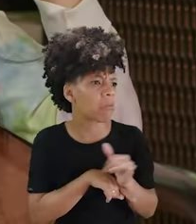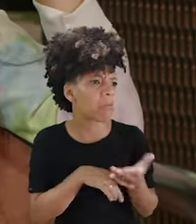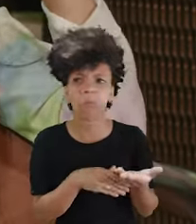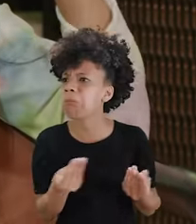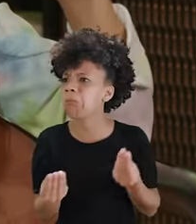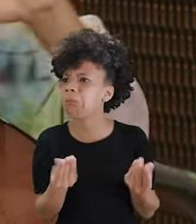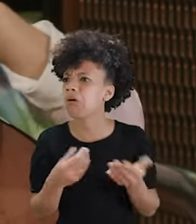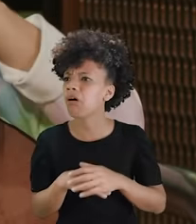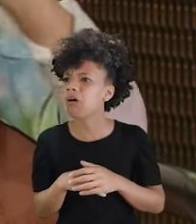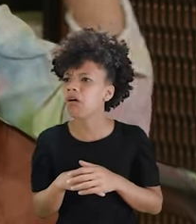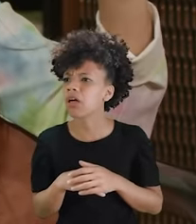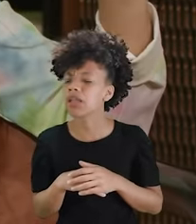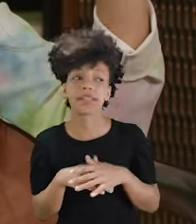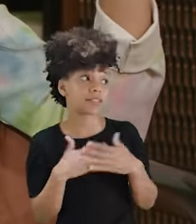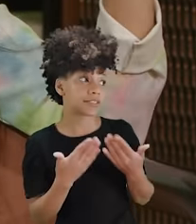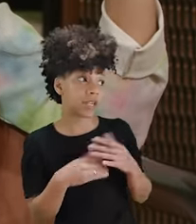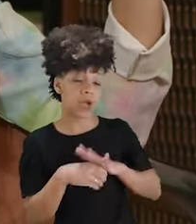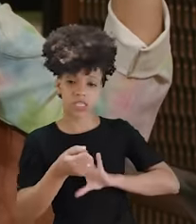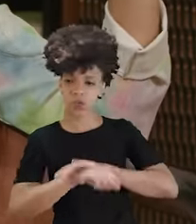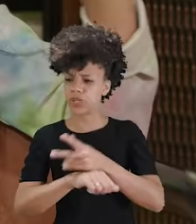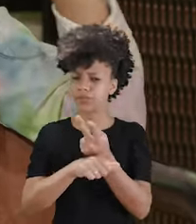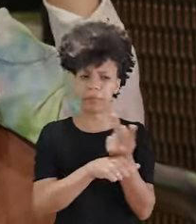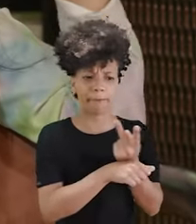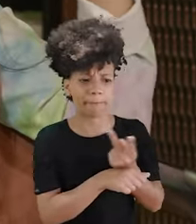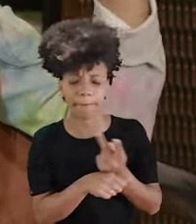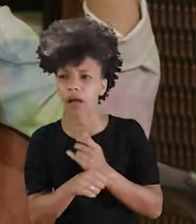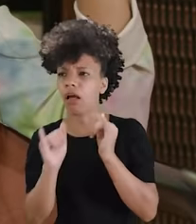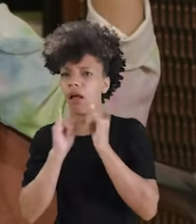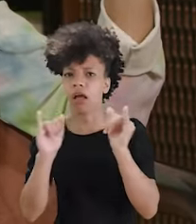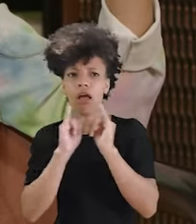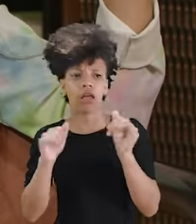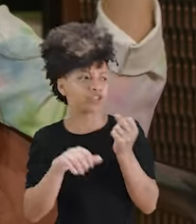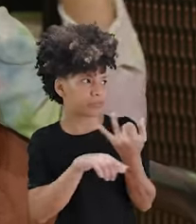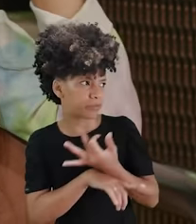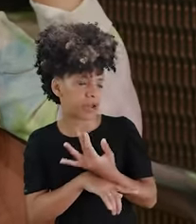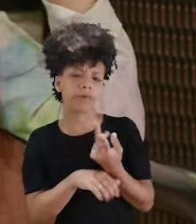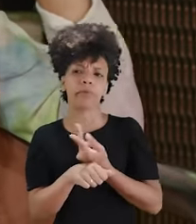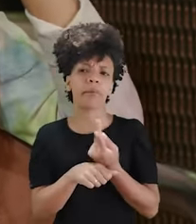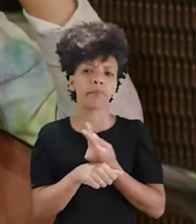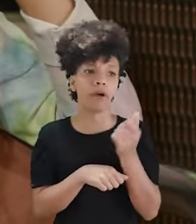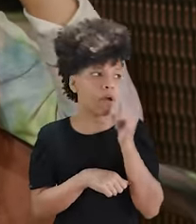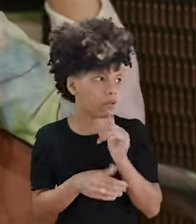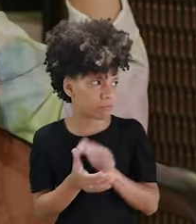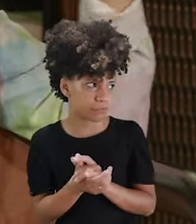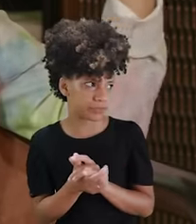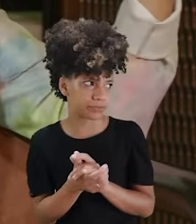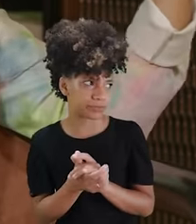alarme na madrugada para procurar a mulher em todo o navio né e não achava mulher